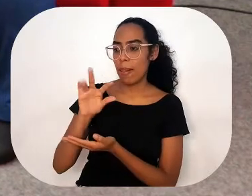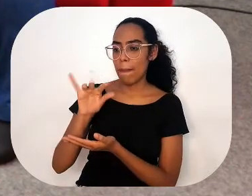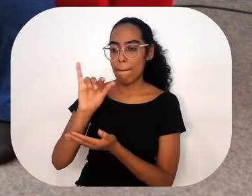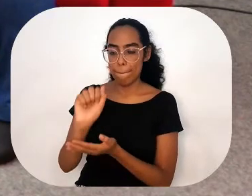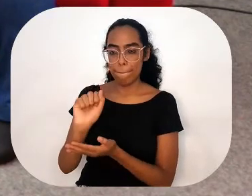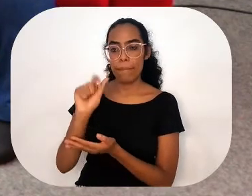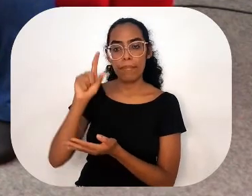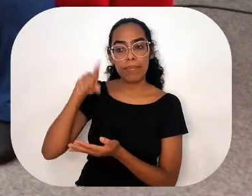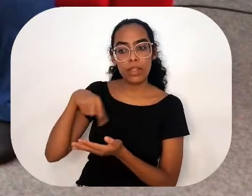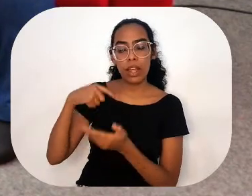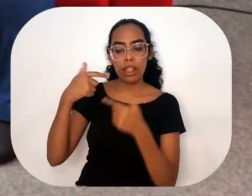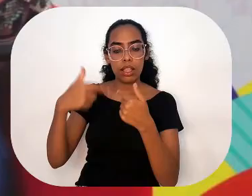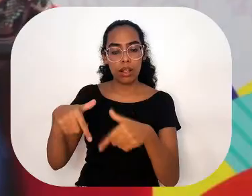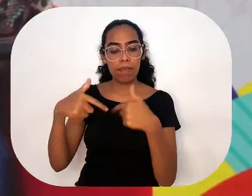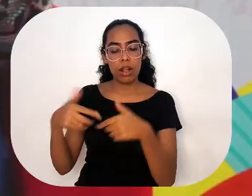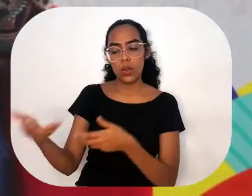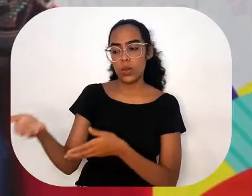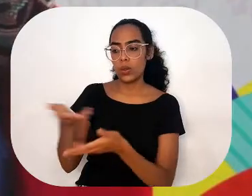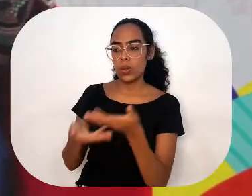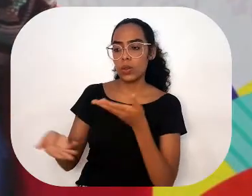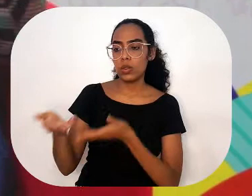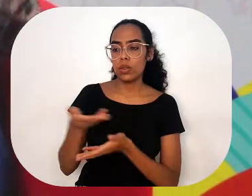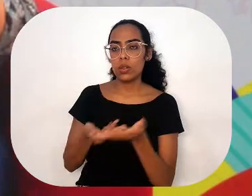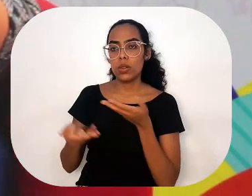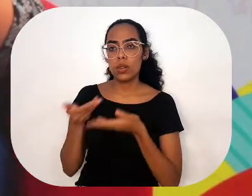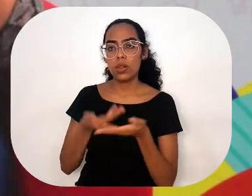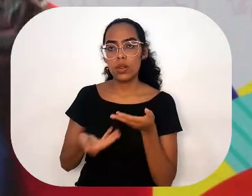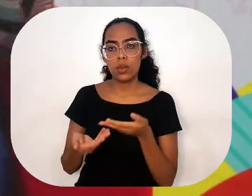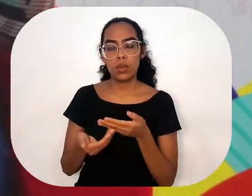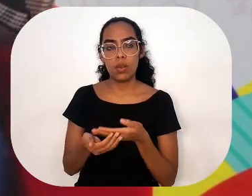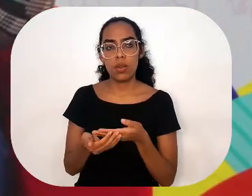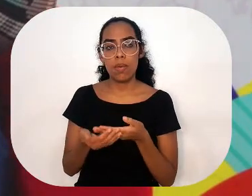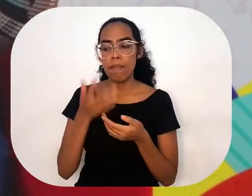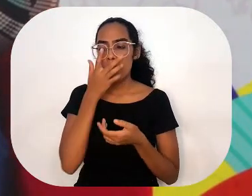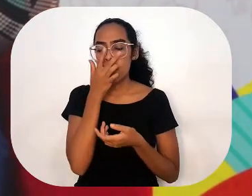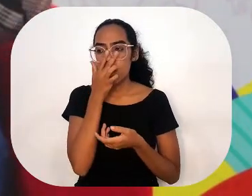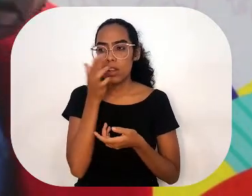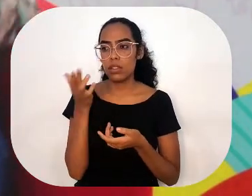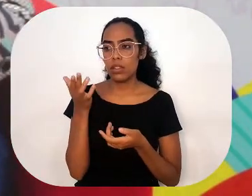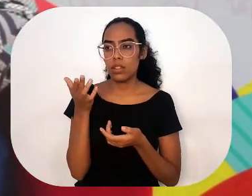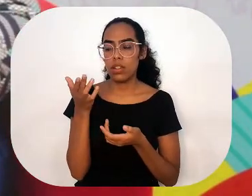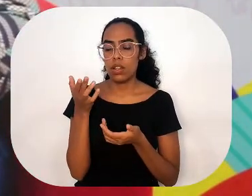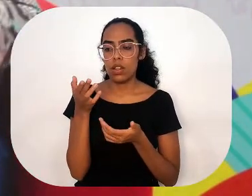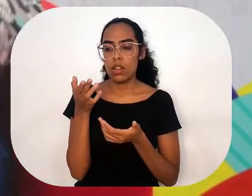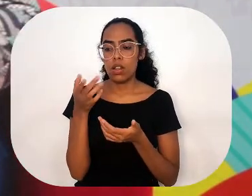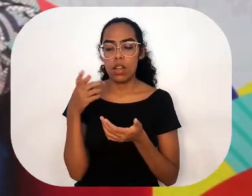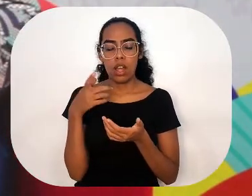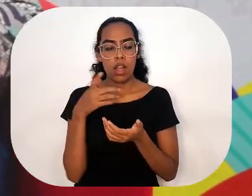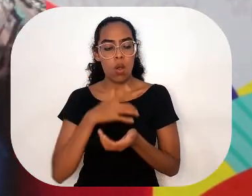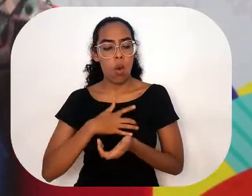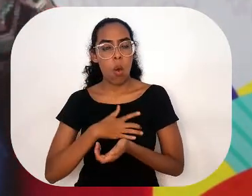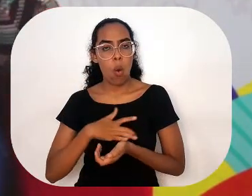Lívia foram trabalhos em que a gente pôde plenamente É mergulhar e